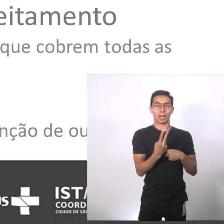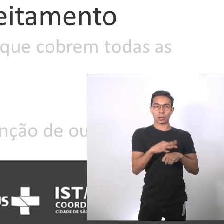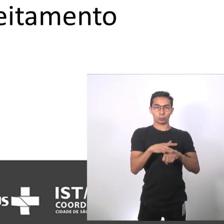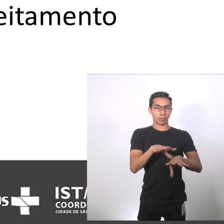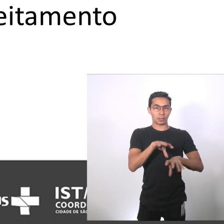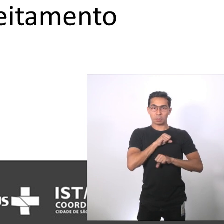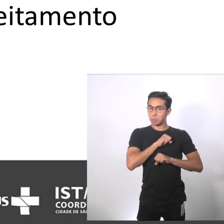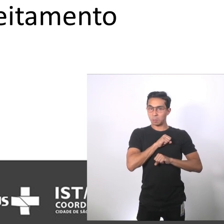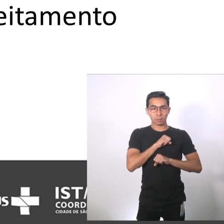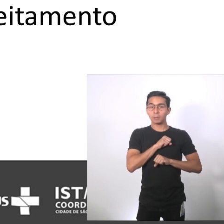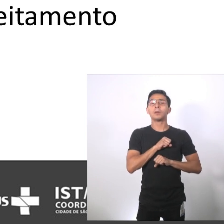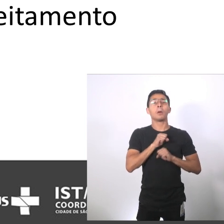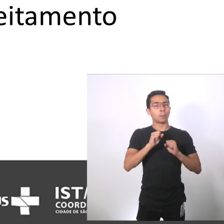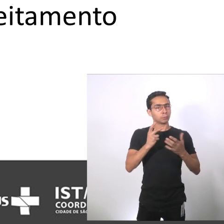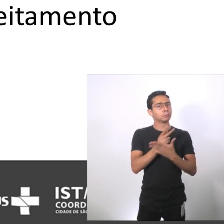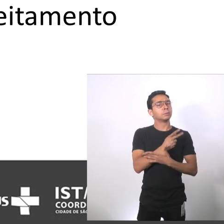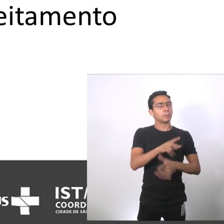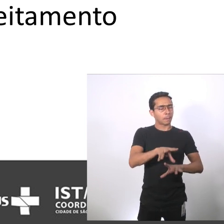Próximo.